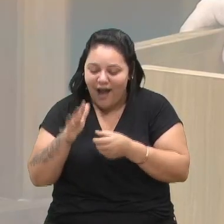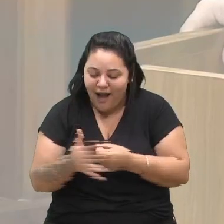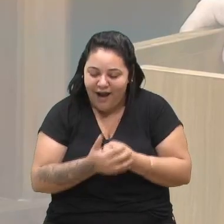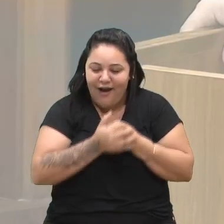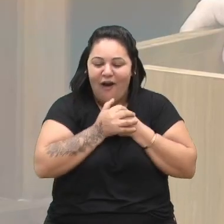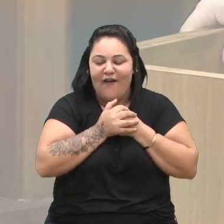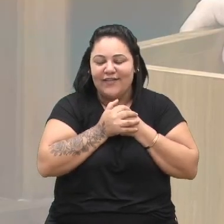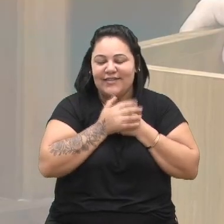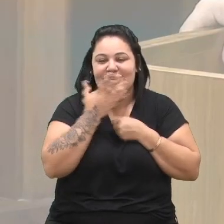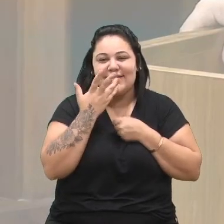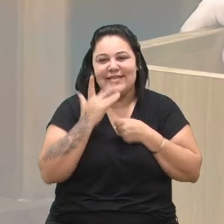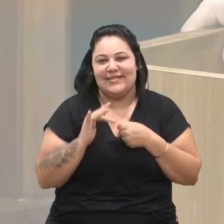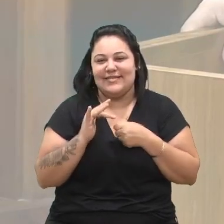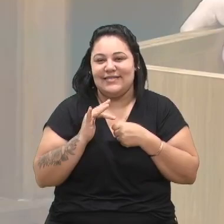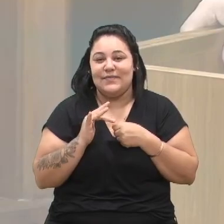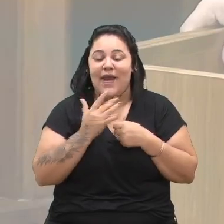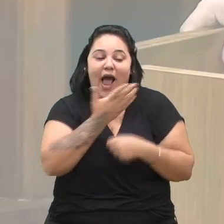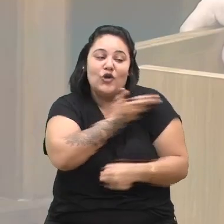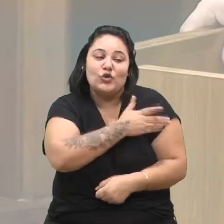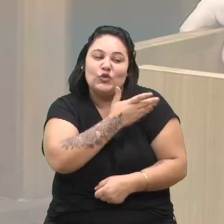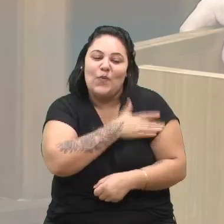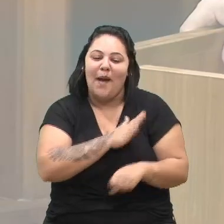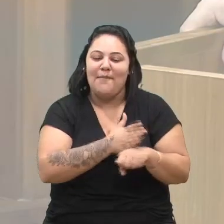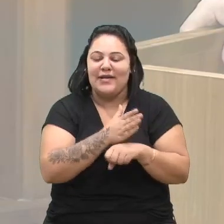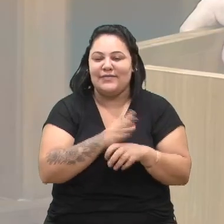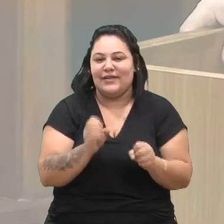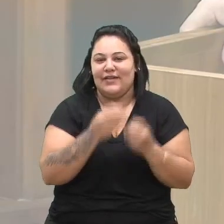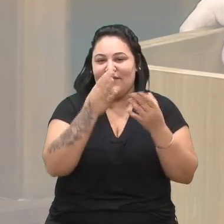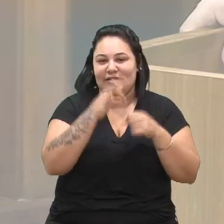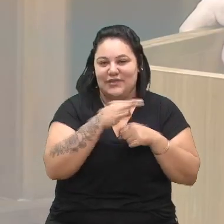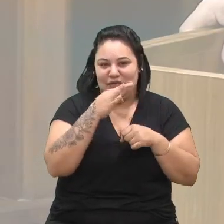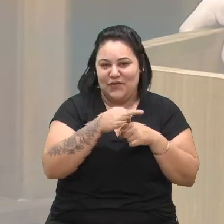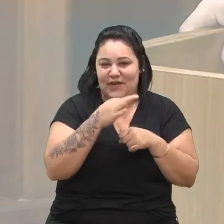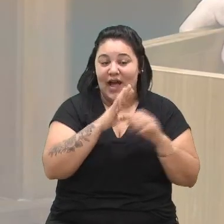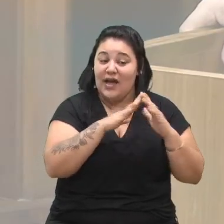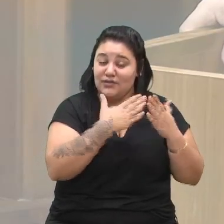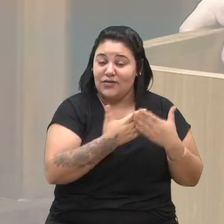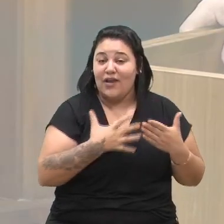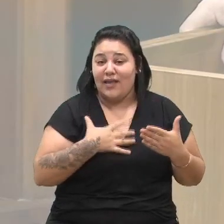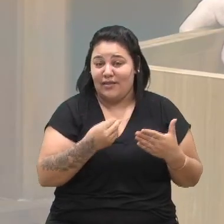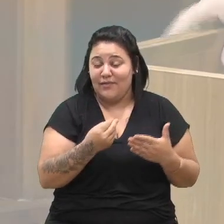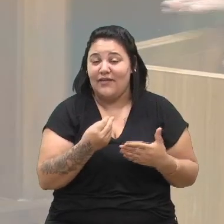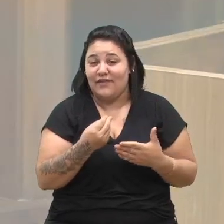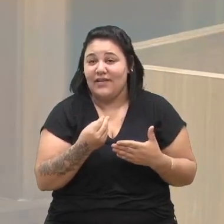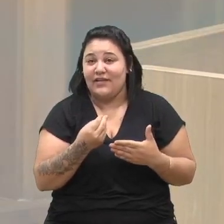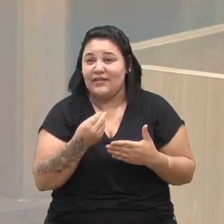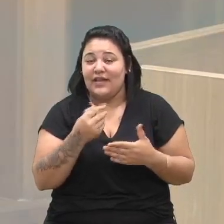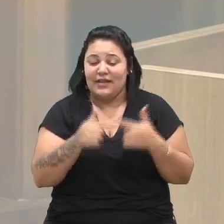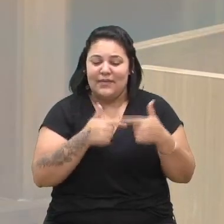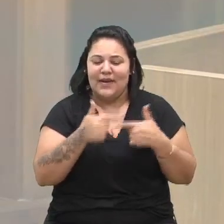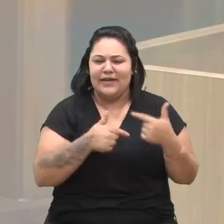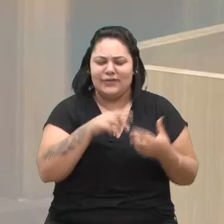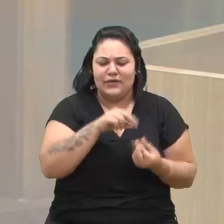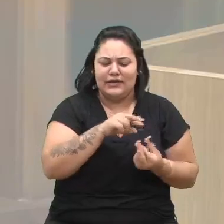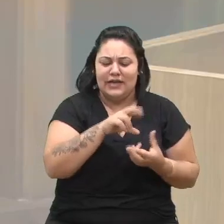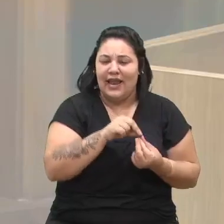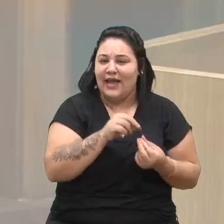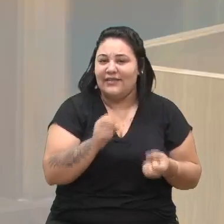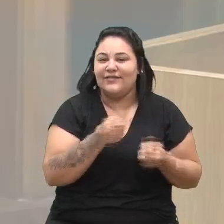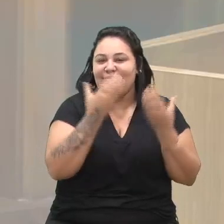na Festa da Uva. A escolinha da minha filha está trabalhando essa semana sobre a Festa da Uva, com reciclados, com caixa